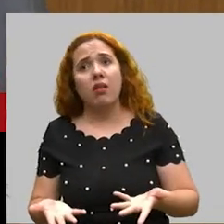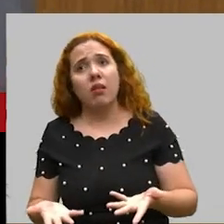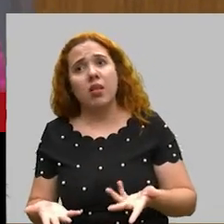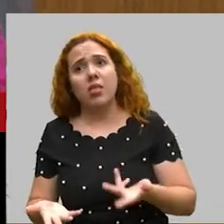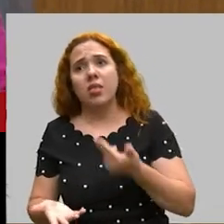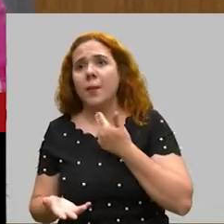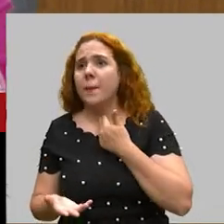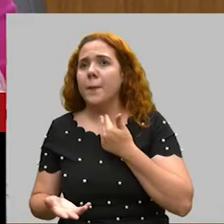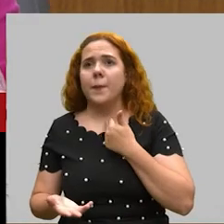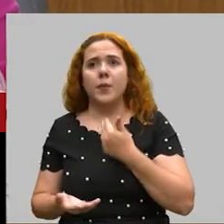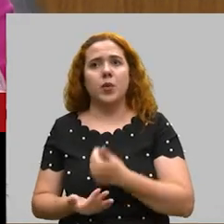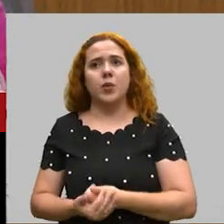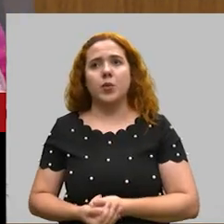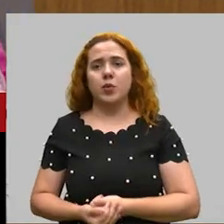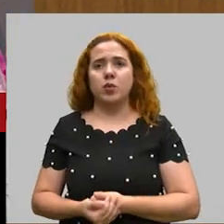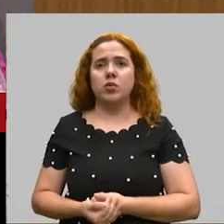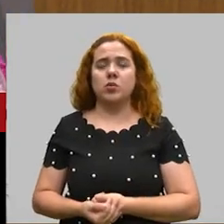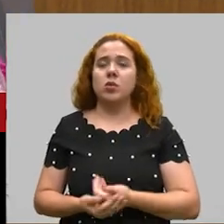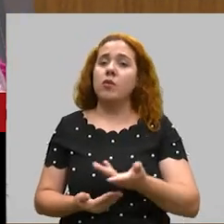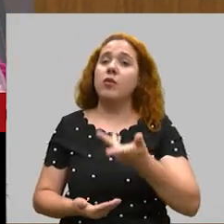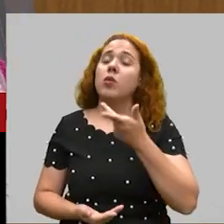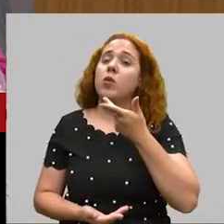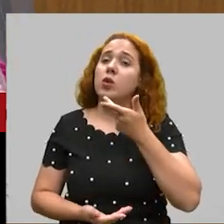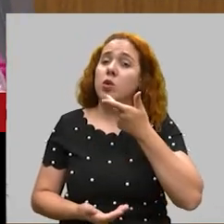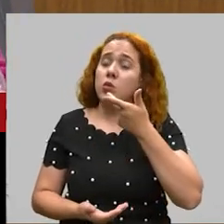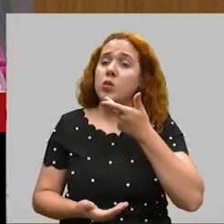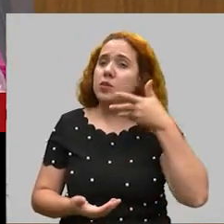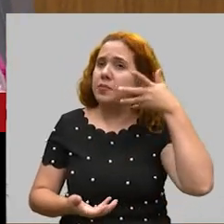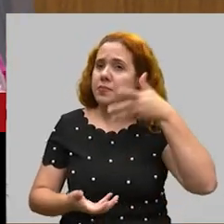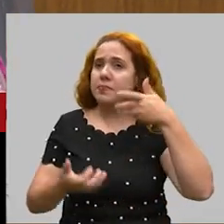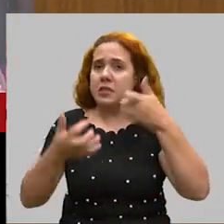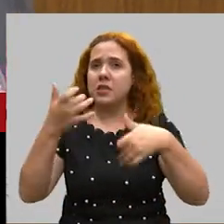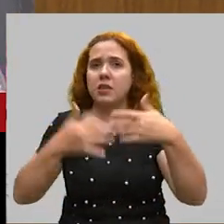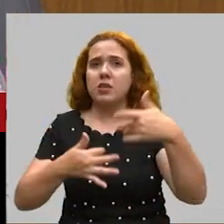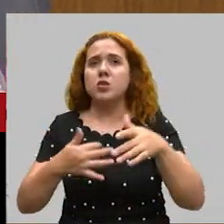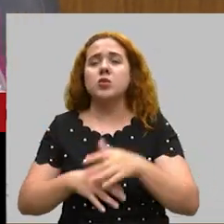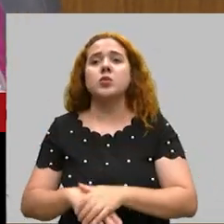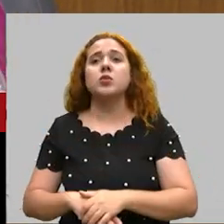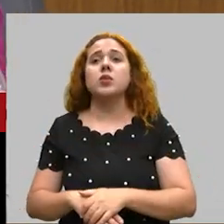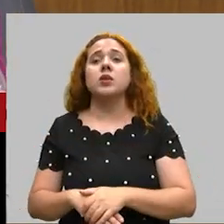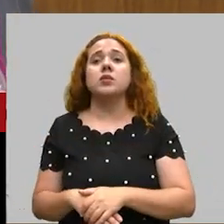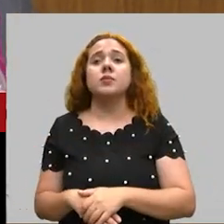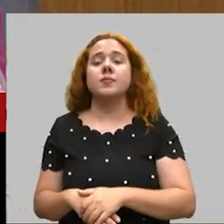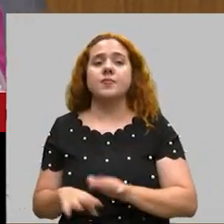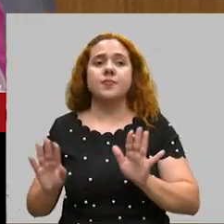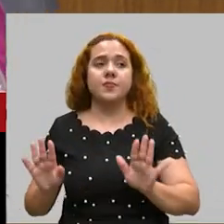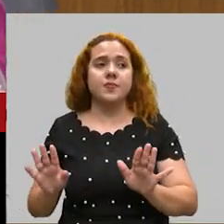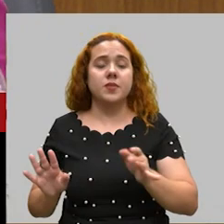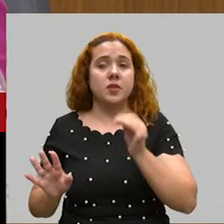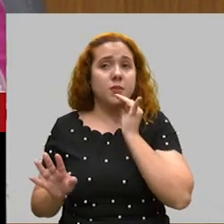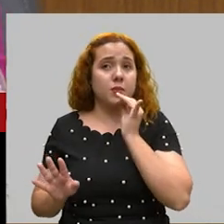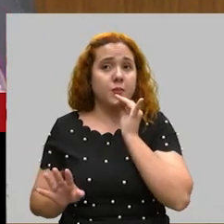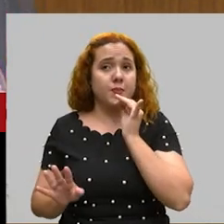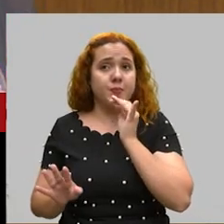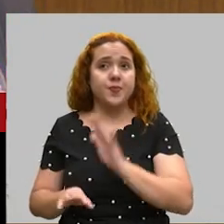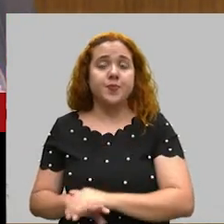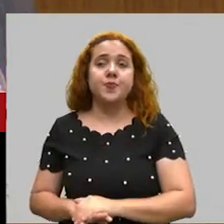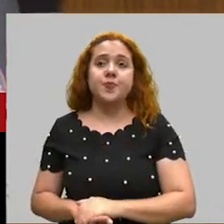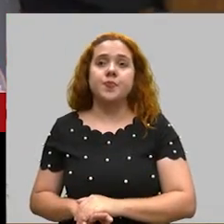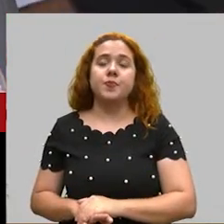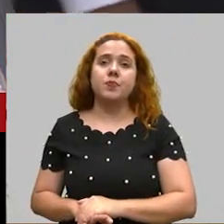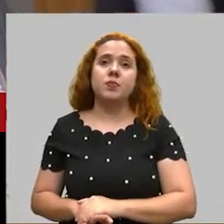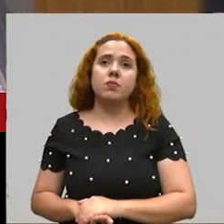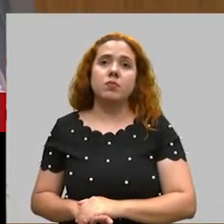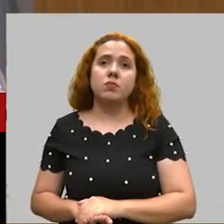eh quando eu falo isso Beatriz eu falo de uma resolução por exemplo a resolução